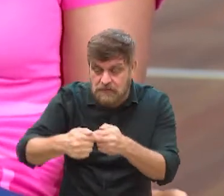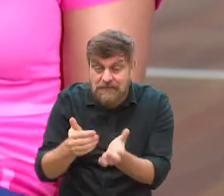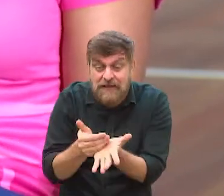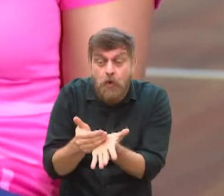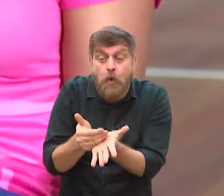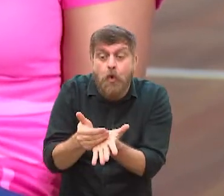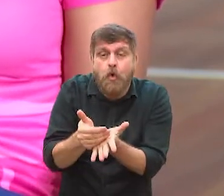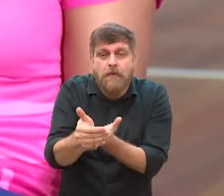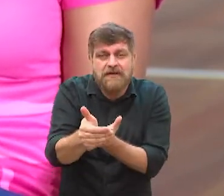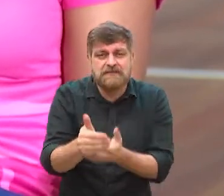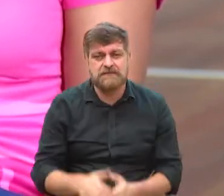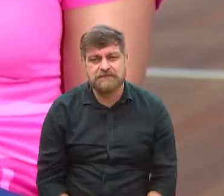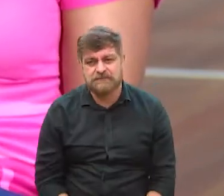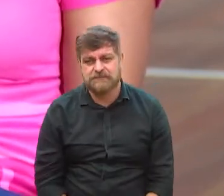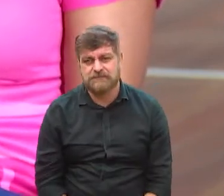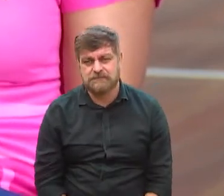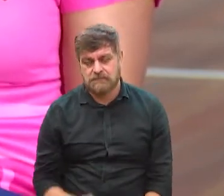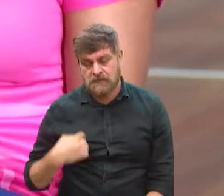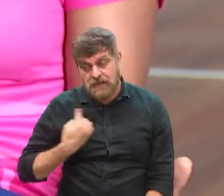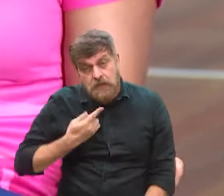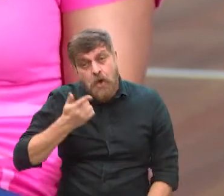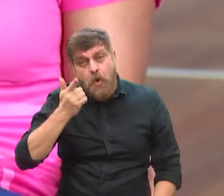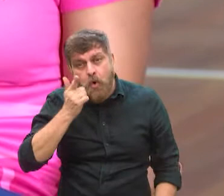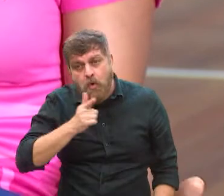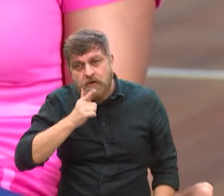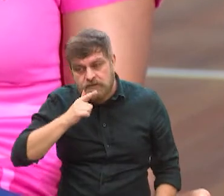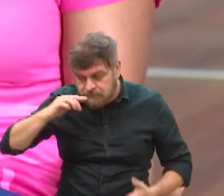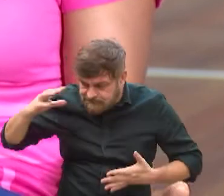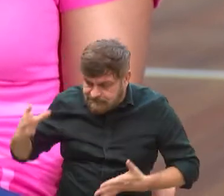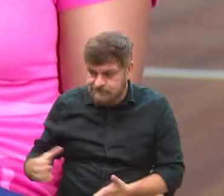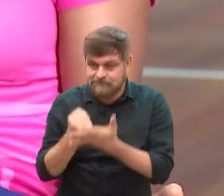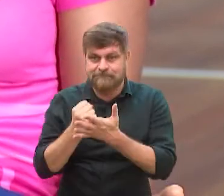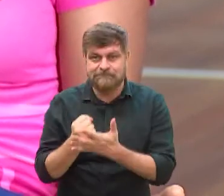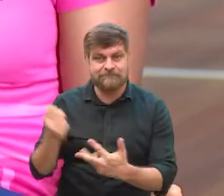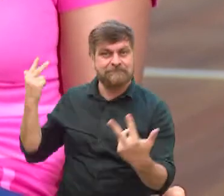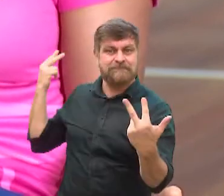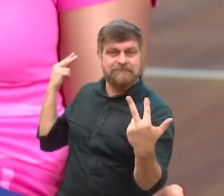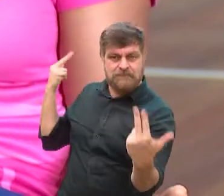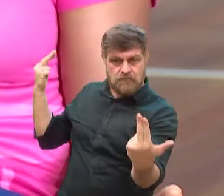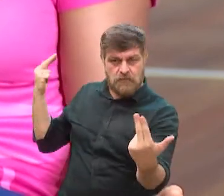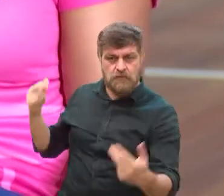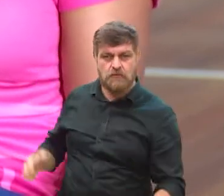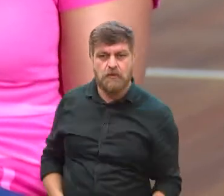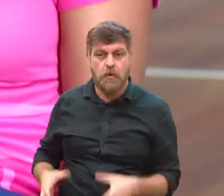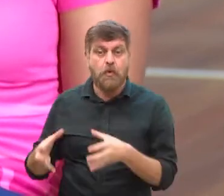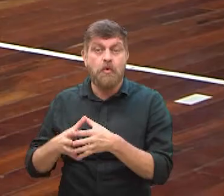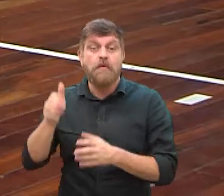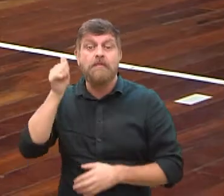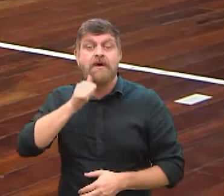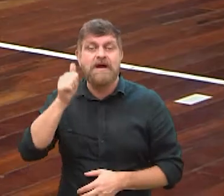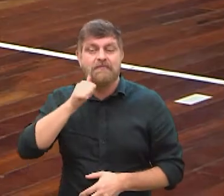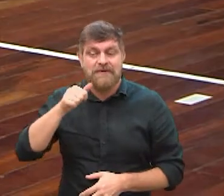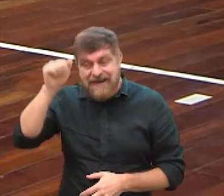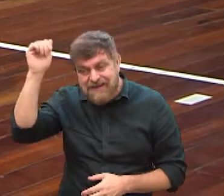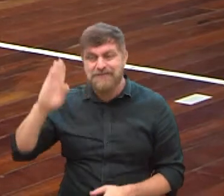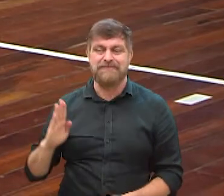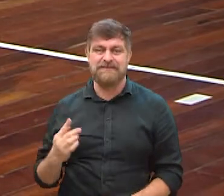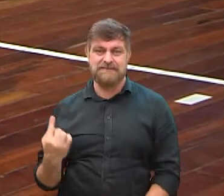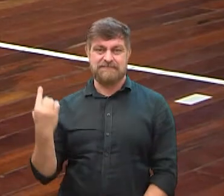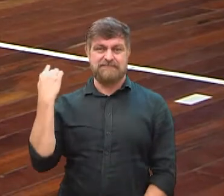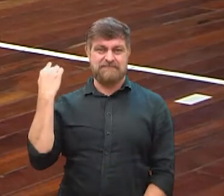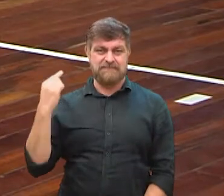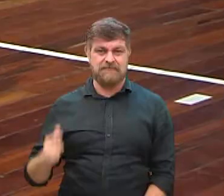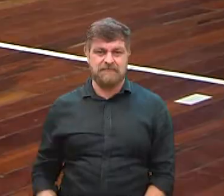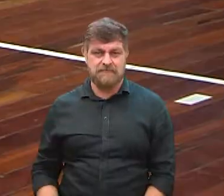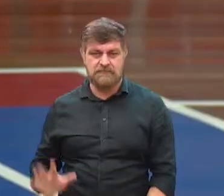para começar, para a gente poder resgatar aquilo que o basquete feminino foi aqui no Brasil. E